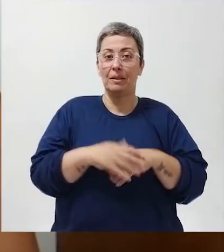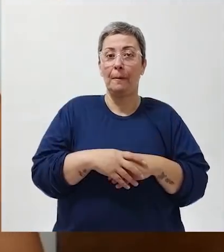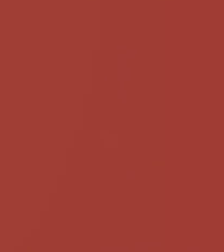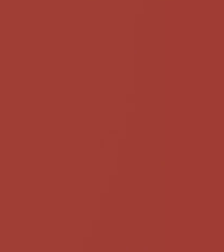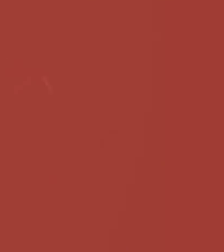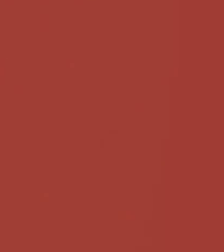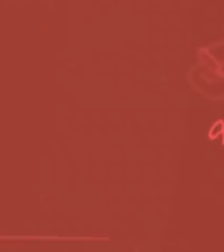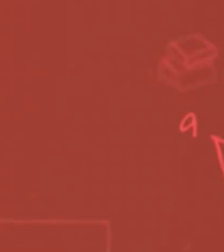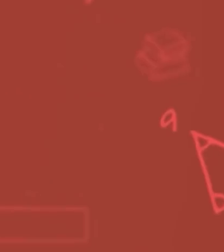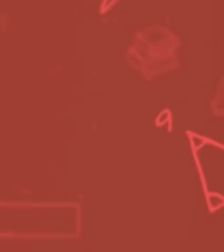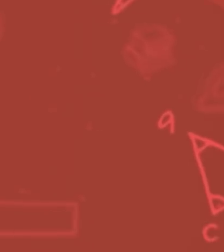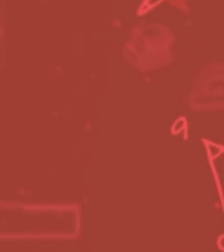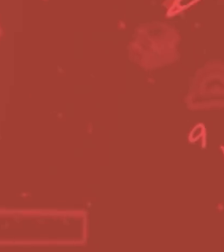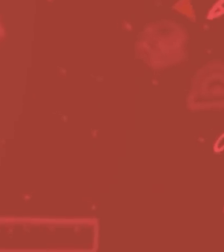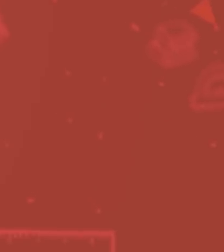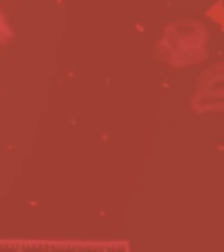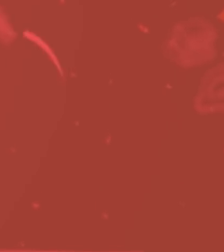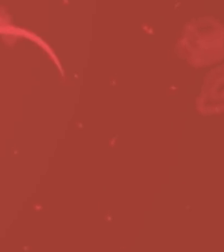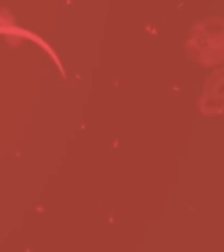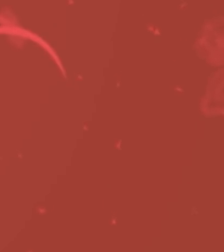tchau!